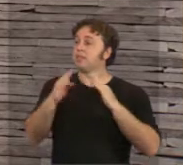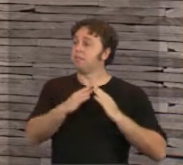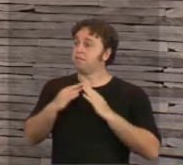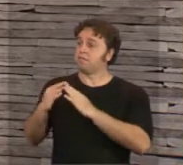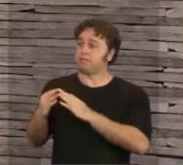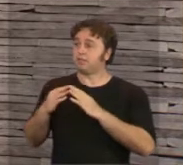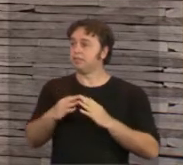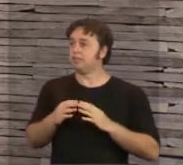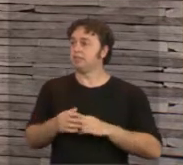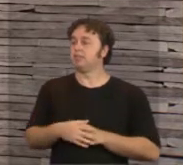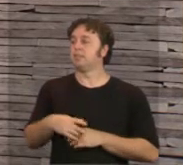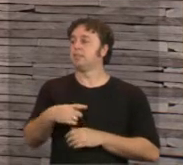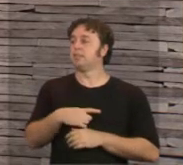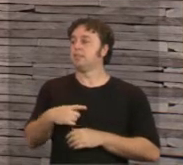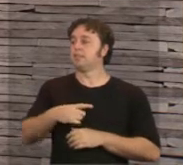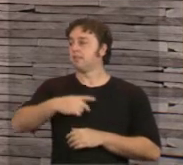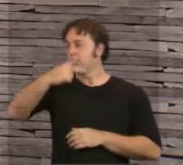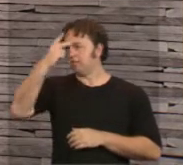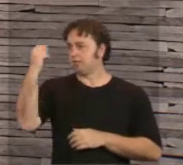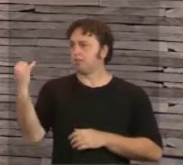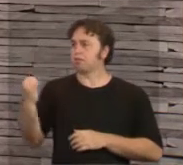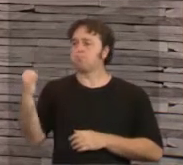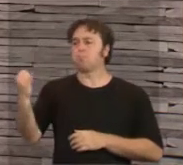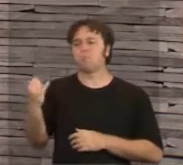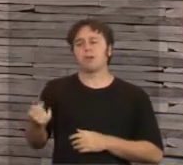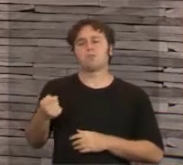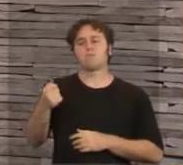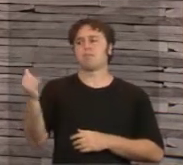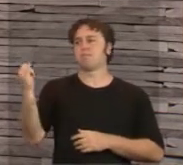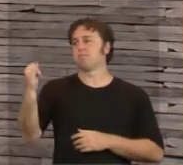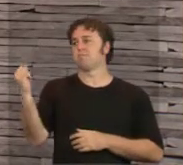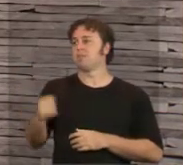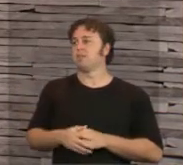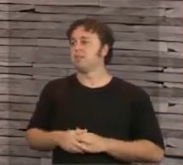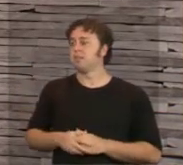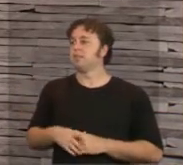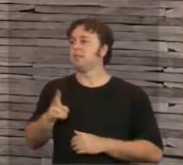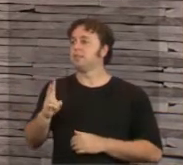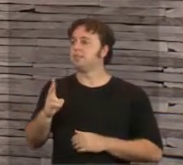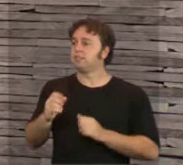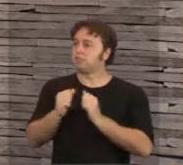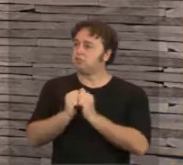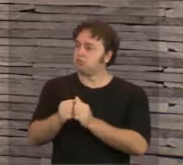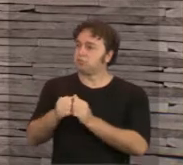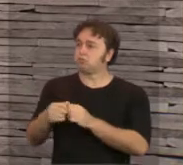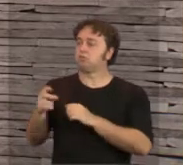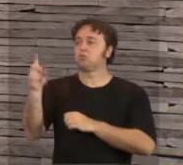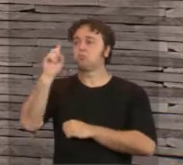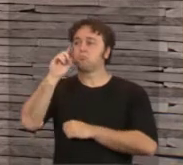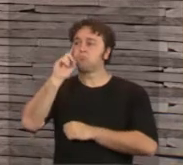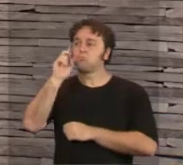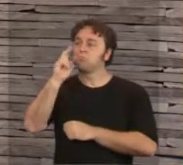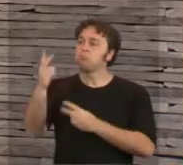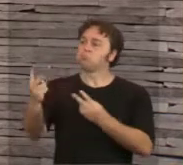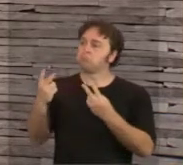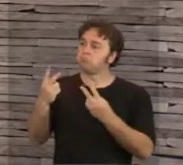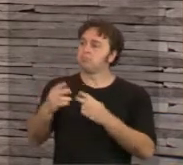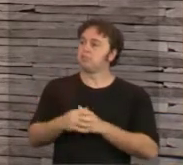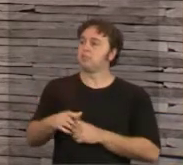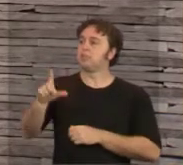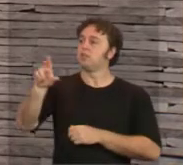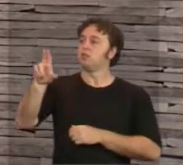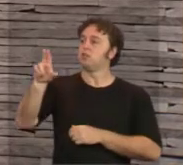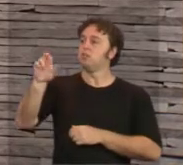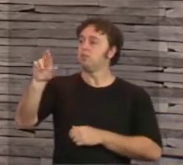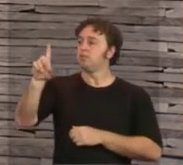muito querida, uma pessoa que eu tenho como uma irmã para mim. Sim. E acompanha vocês também todos os dias, né? Isso. A dona